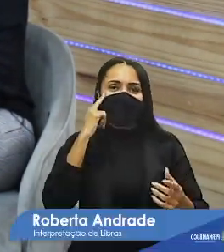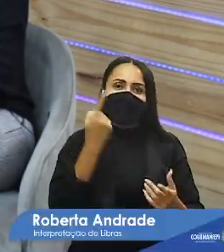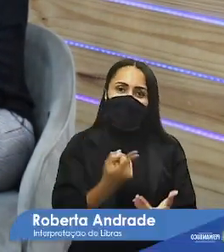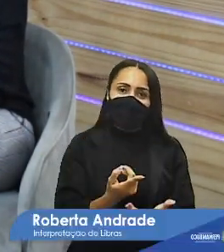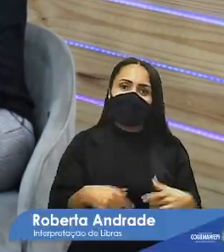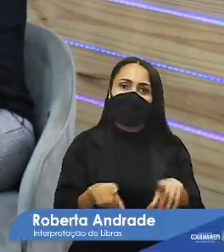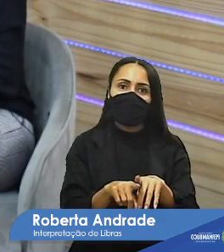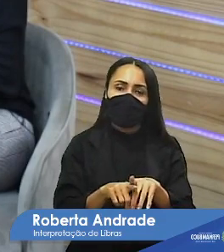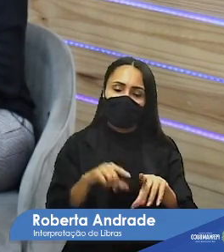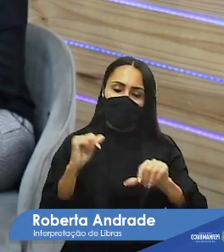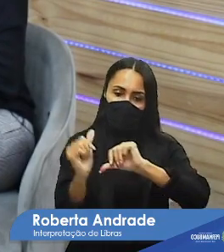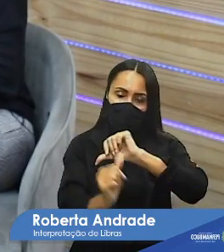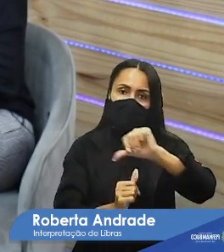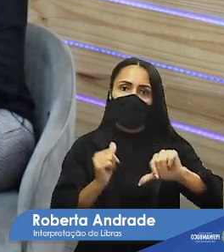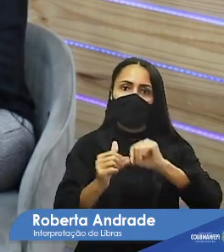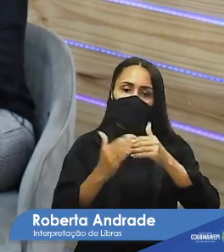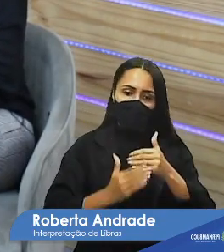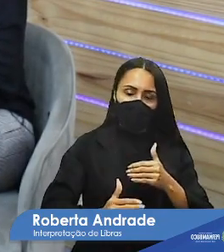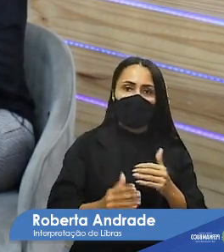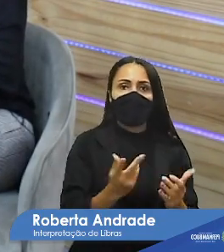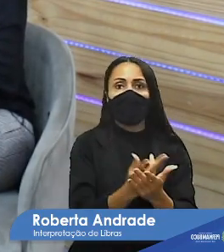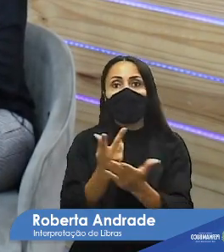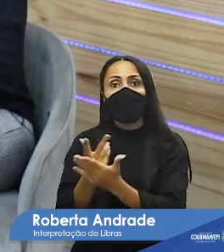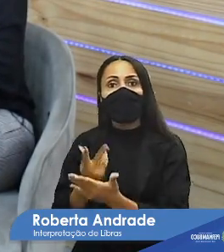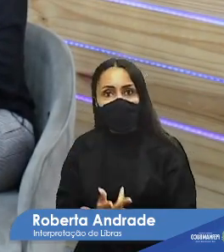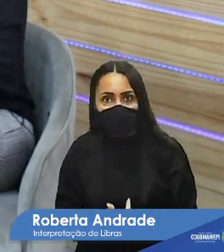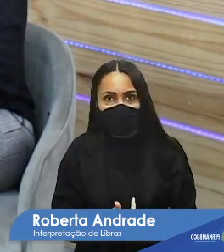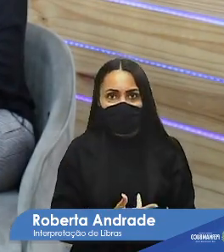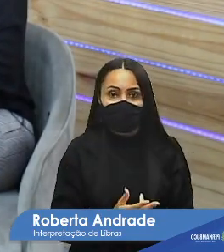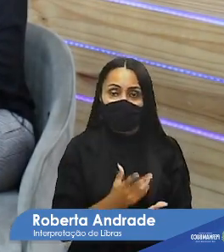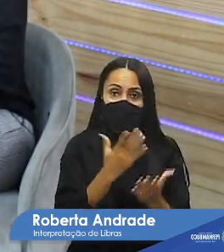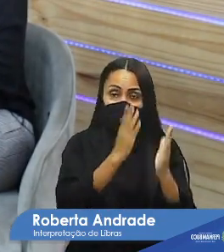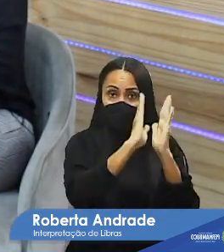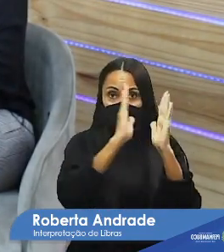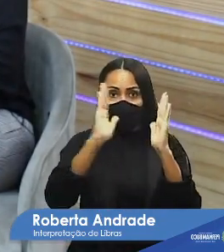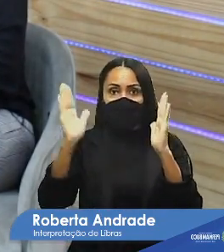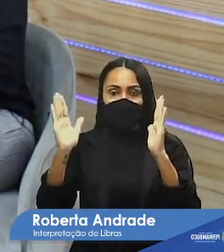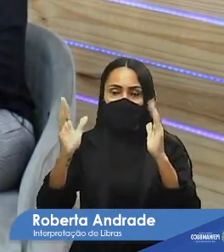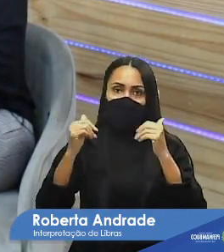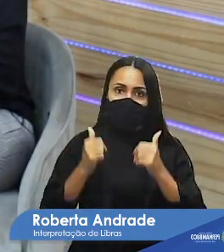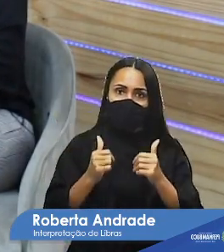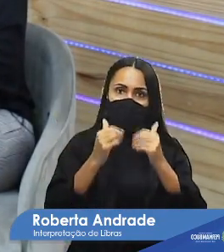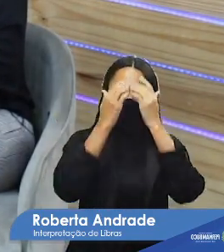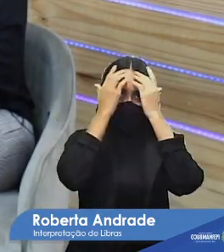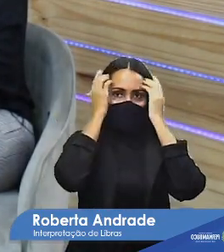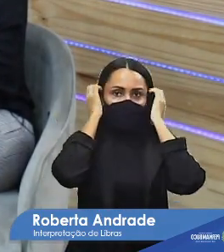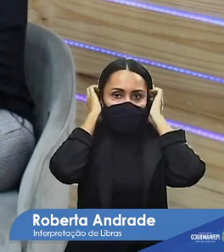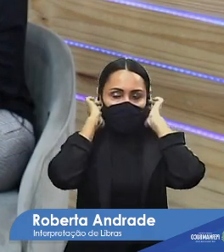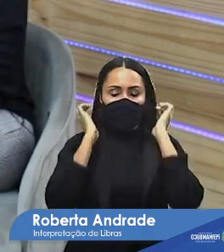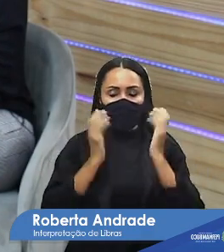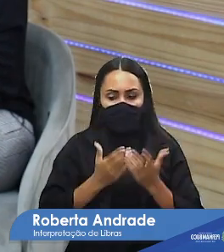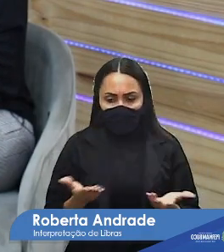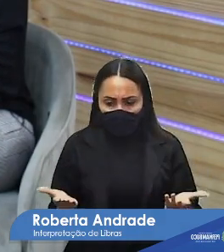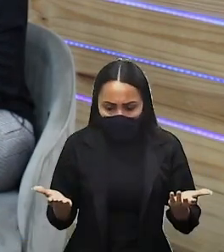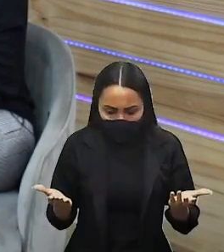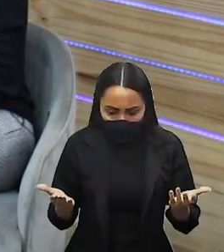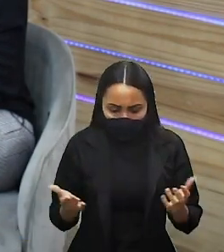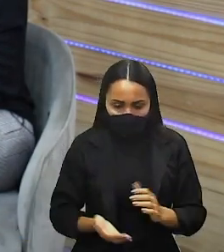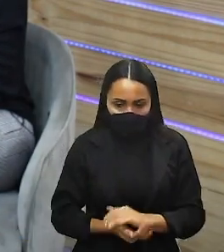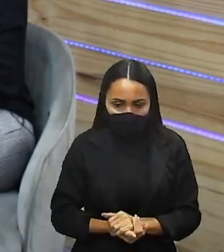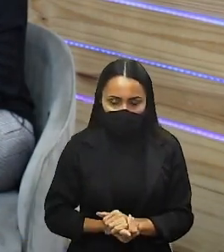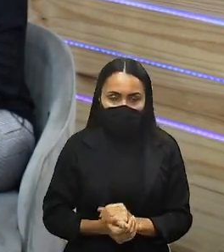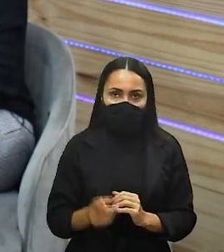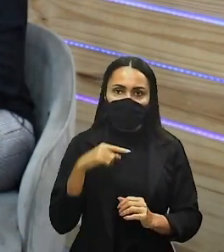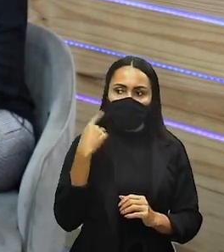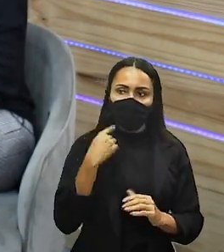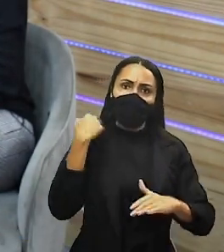também essas mudanças que começam a acontecer na biblioteca, não é isso? E aí é uma coisa, a gente